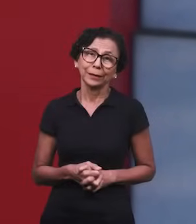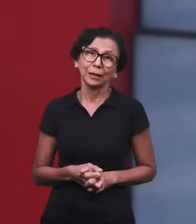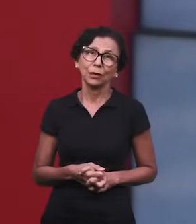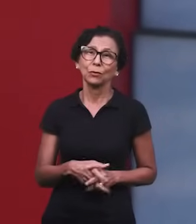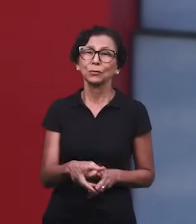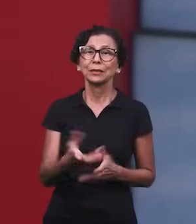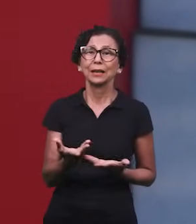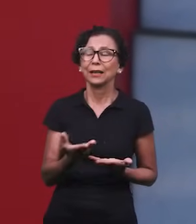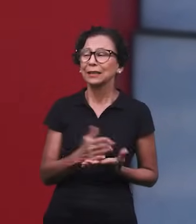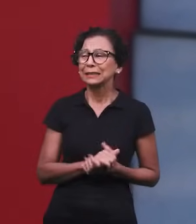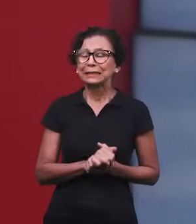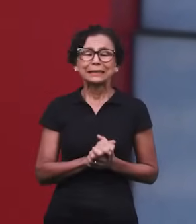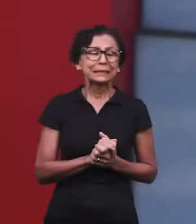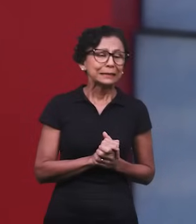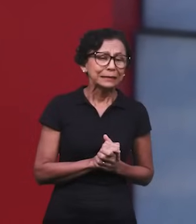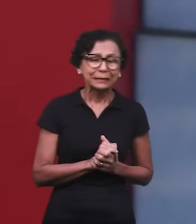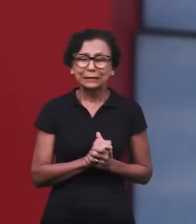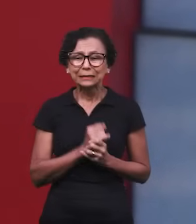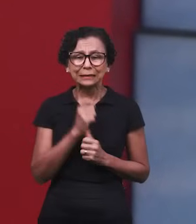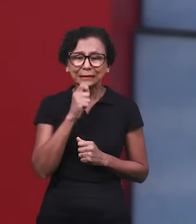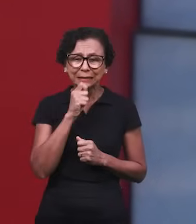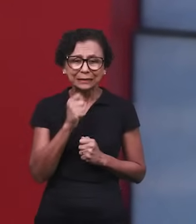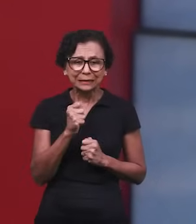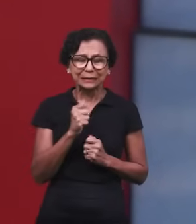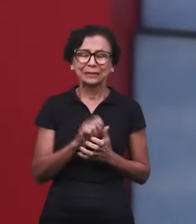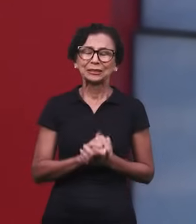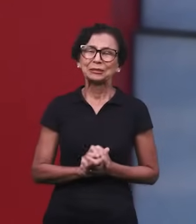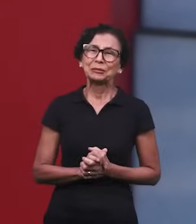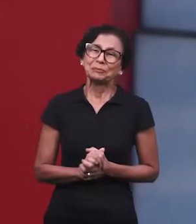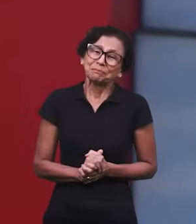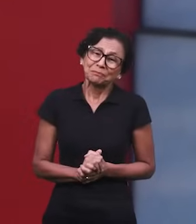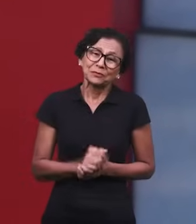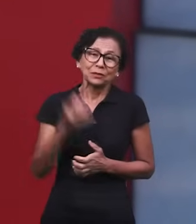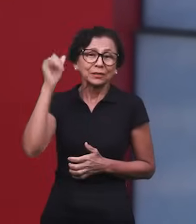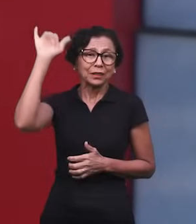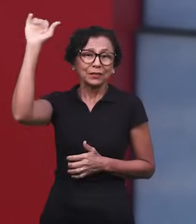me martirizando lá dentro. Então é melhor eu passar direto. É a maneira